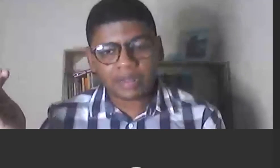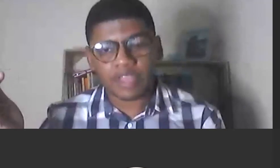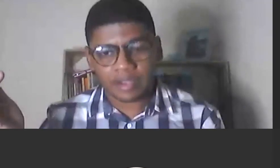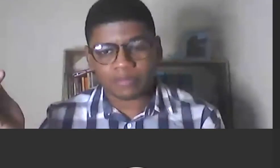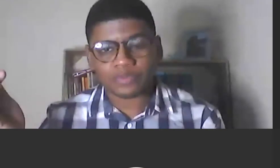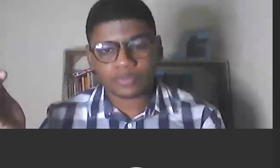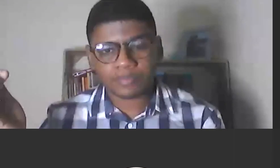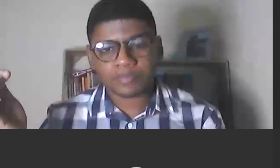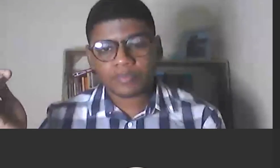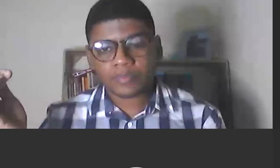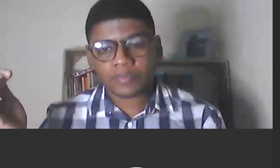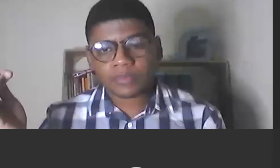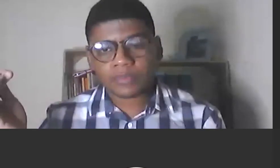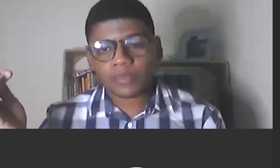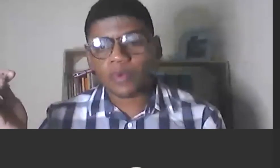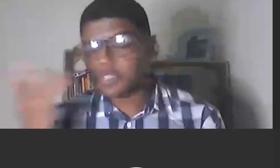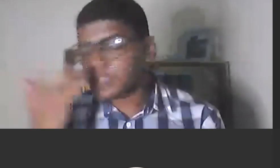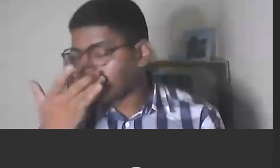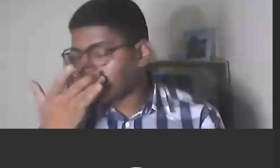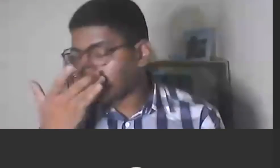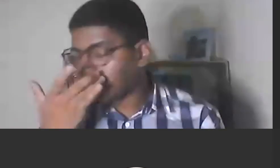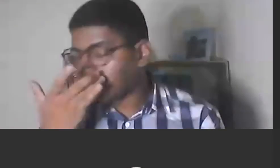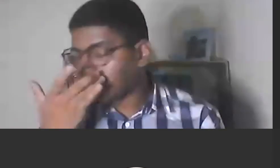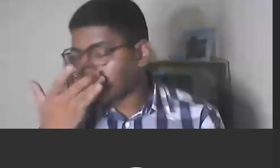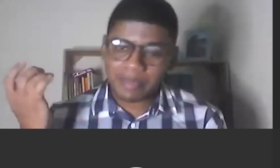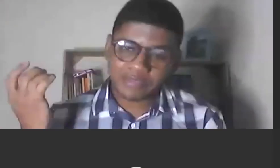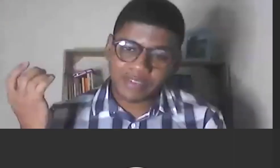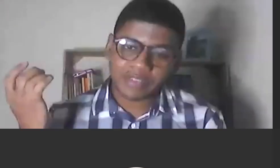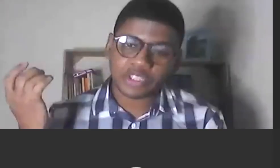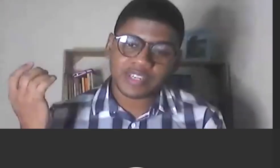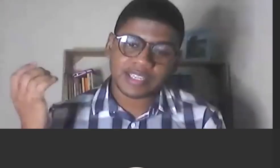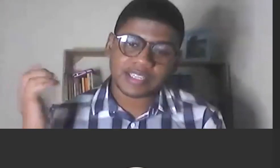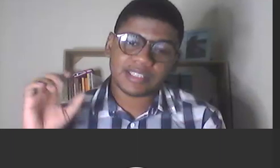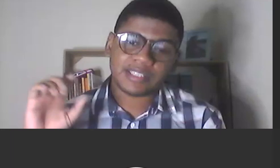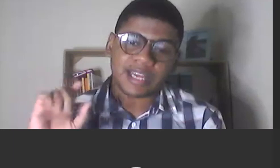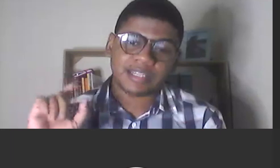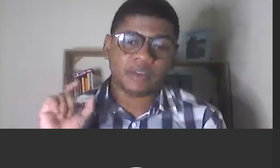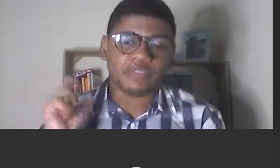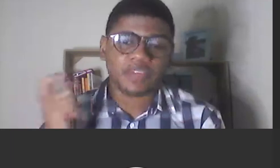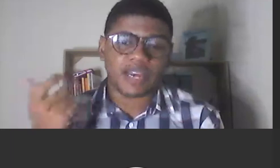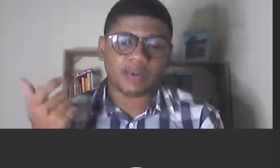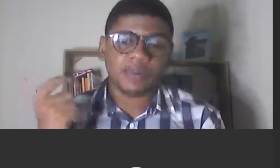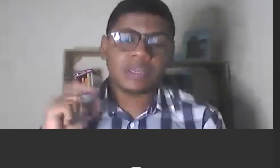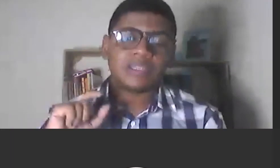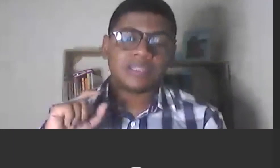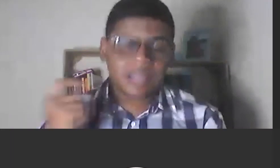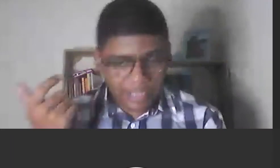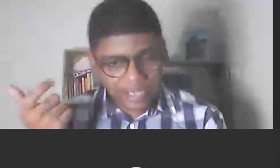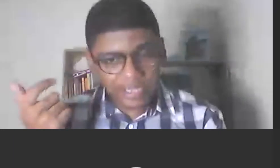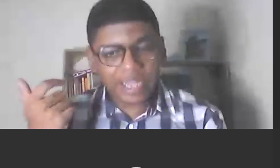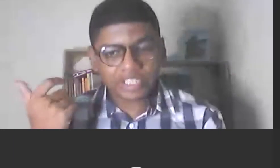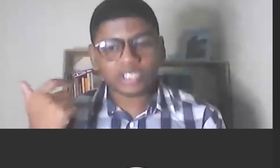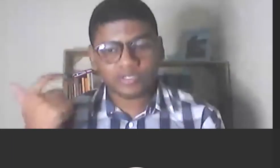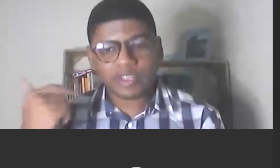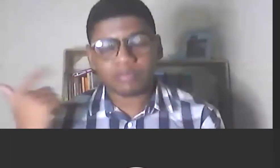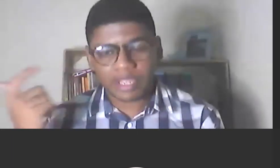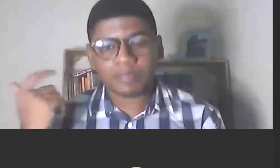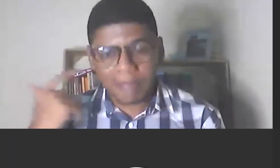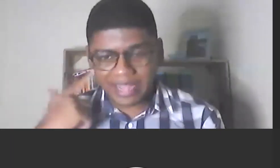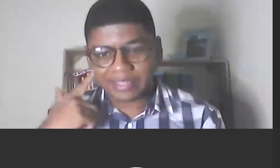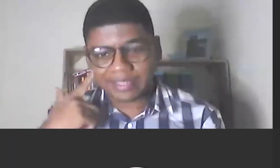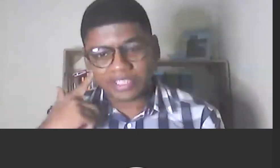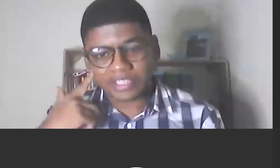gente trabalha com verbos. Ou vocês acham que é mais fácil a gente fazer esses sinais lá no final, se a gente